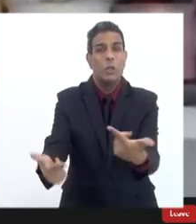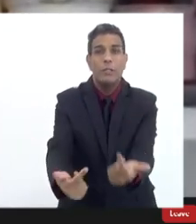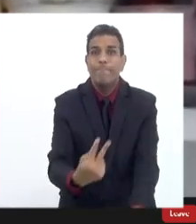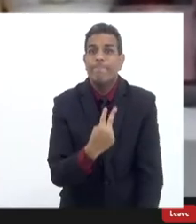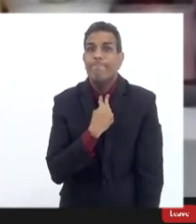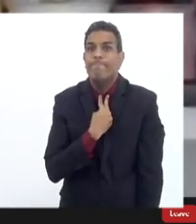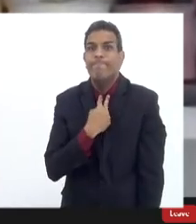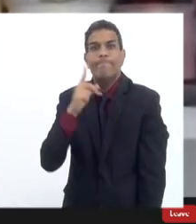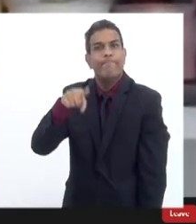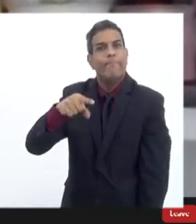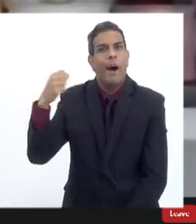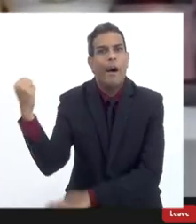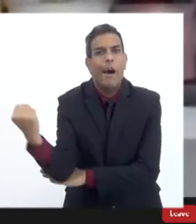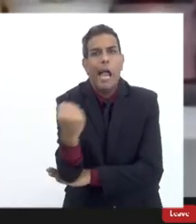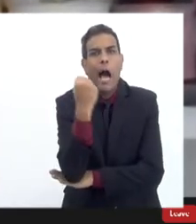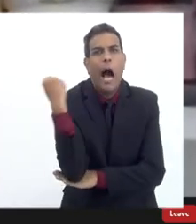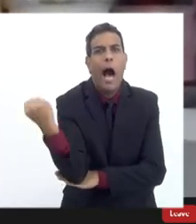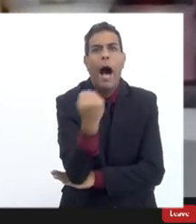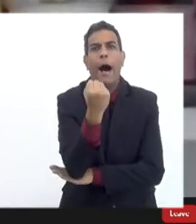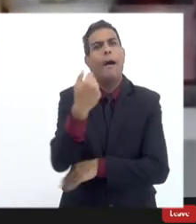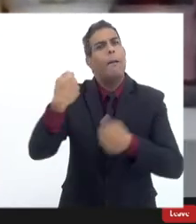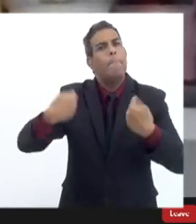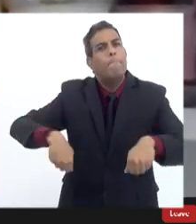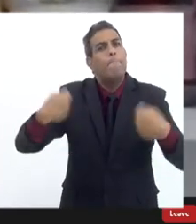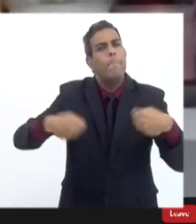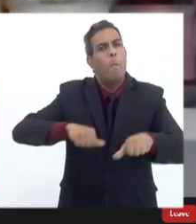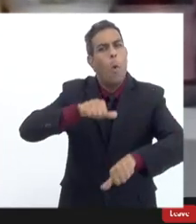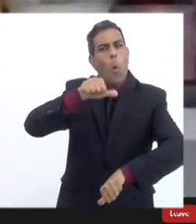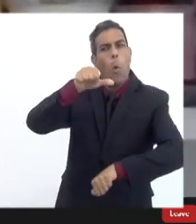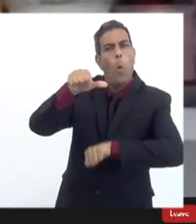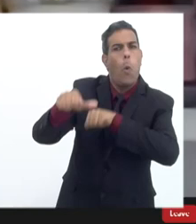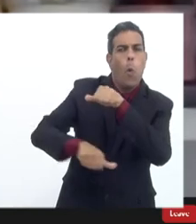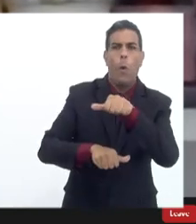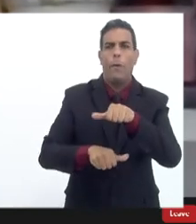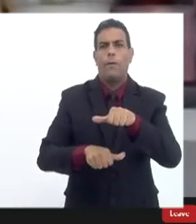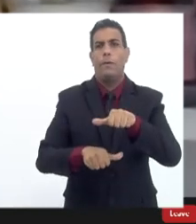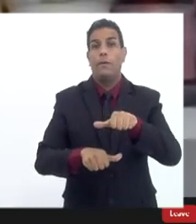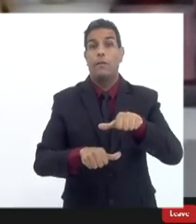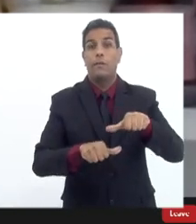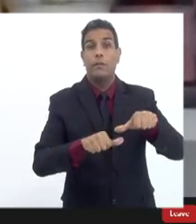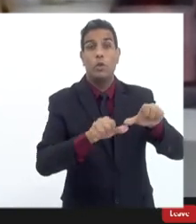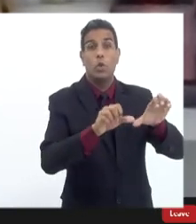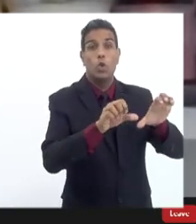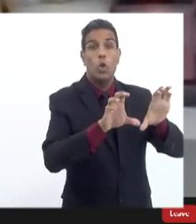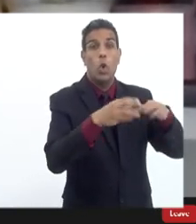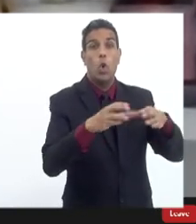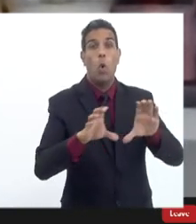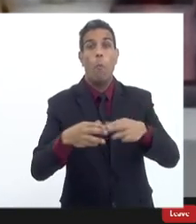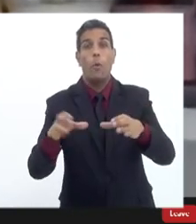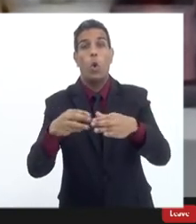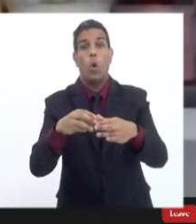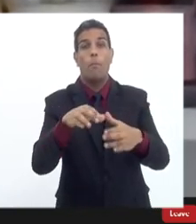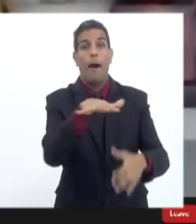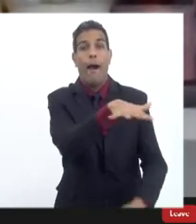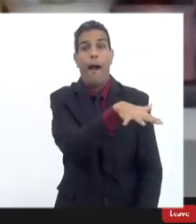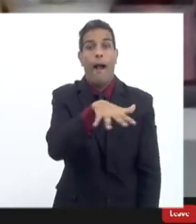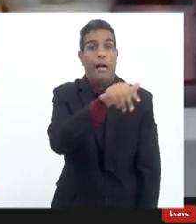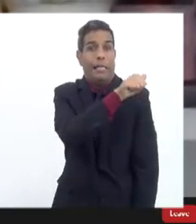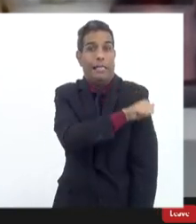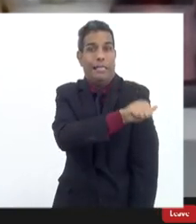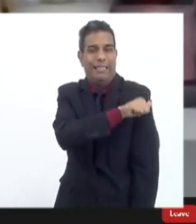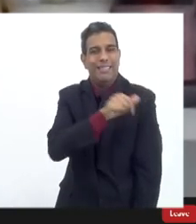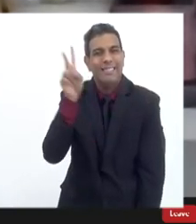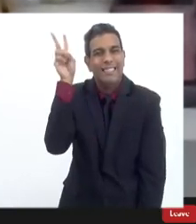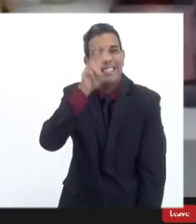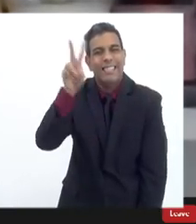é escandaloso e ele precisa ter uma resposta dos estados em relação a isso. Porque essa verba federal